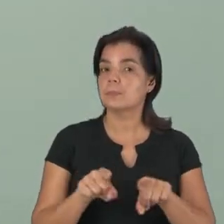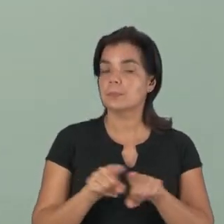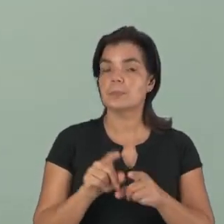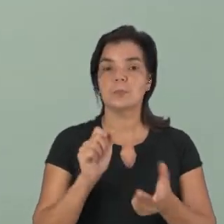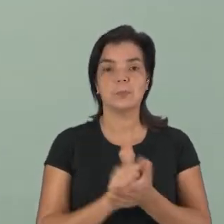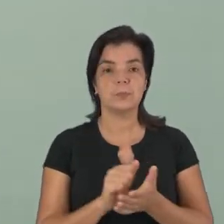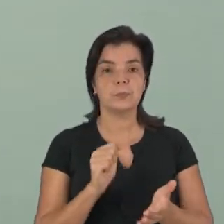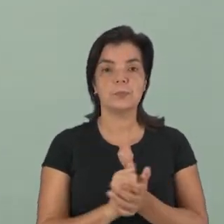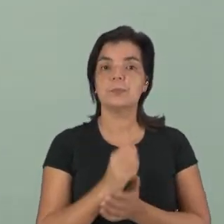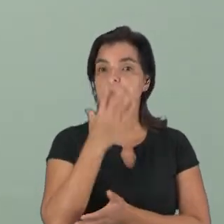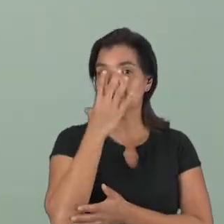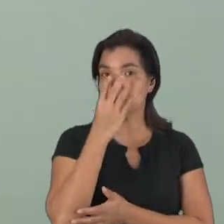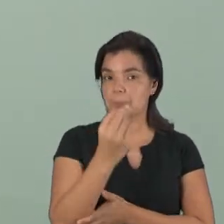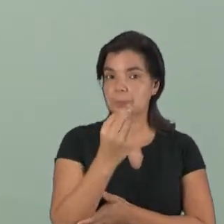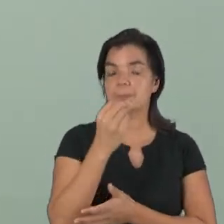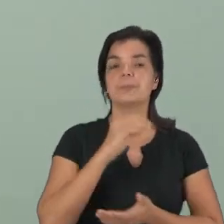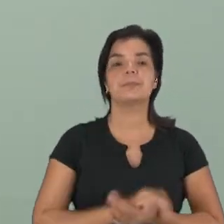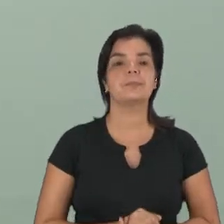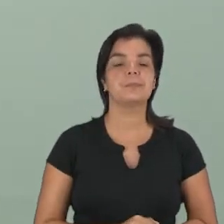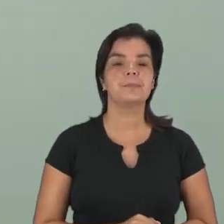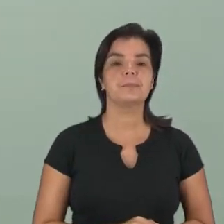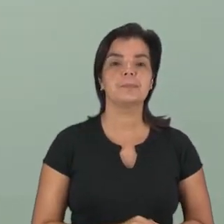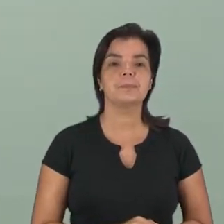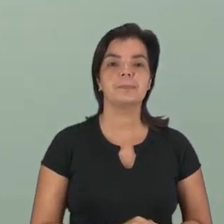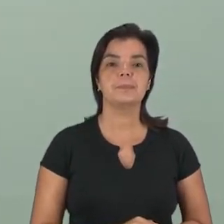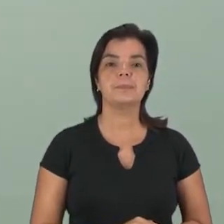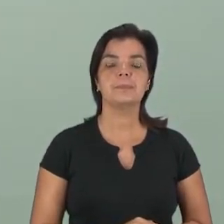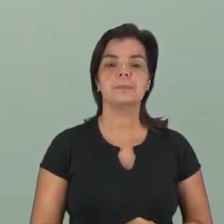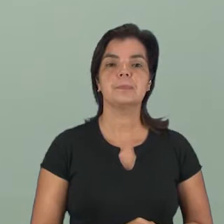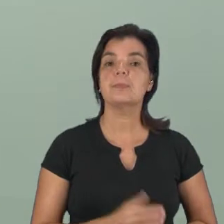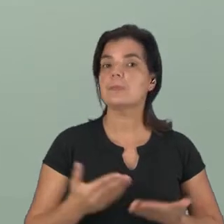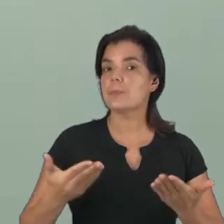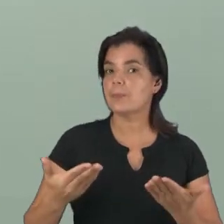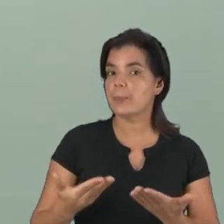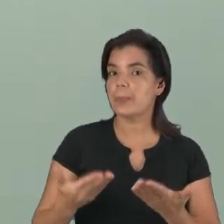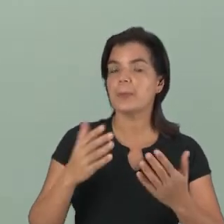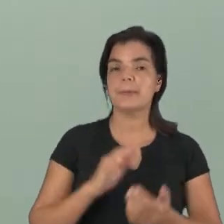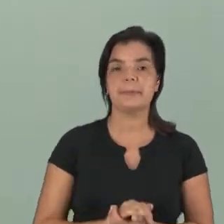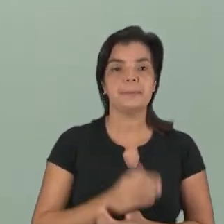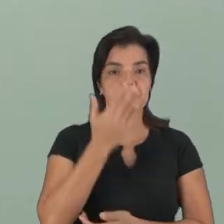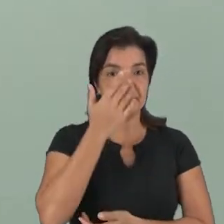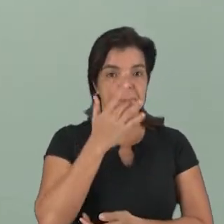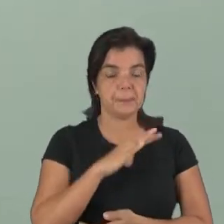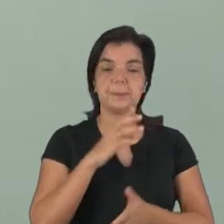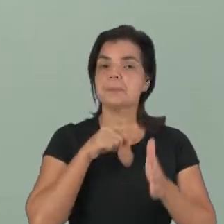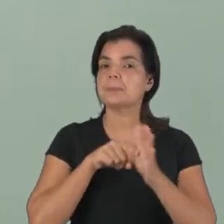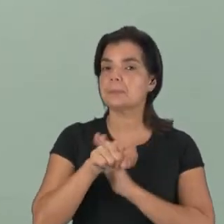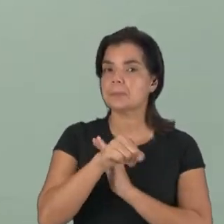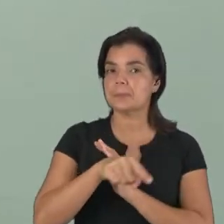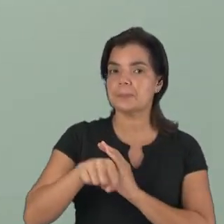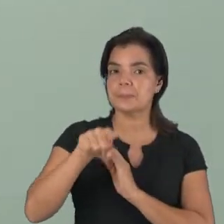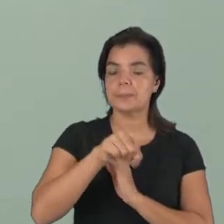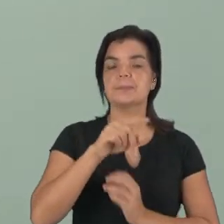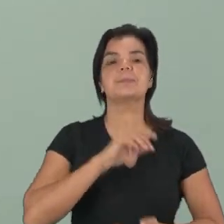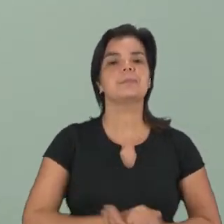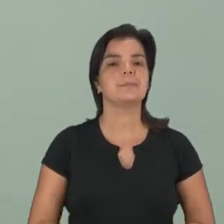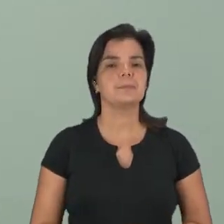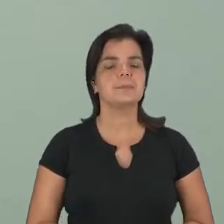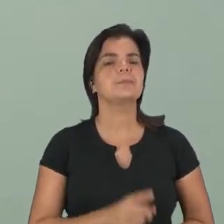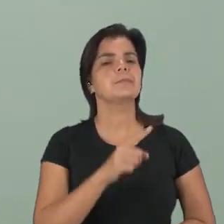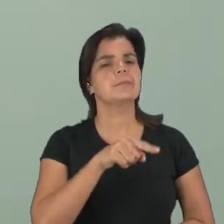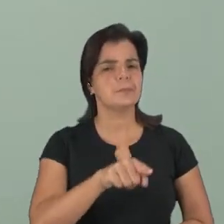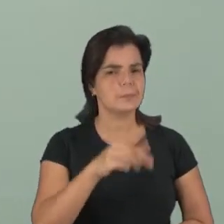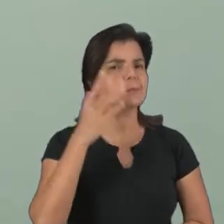podemos registrar que fotografias certo agora crianças Eu Quero perguntar uma coisa para vocês